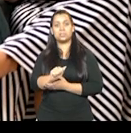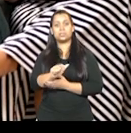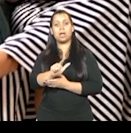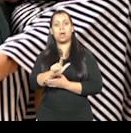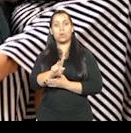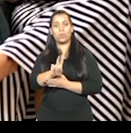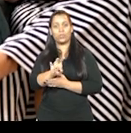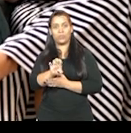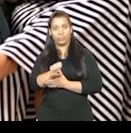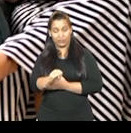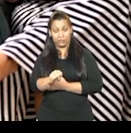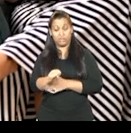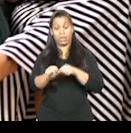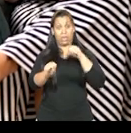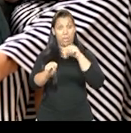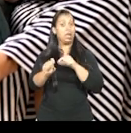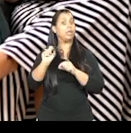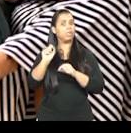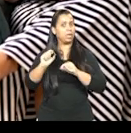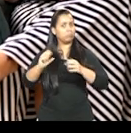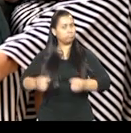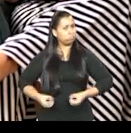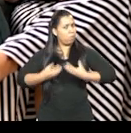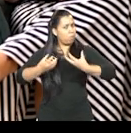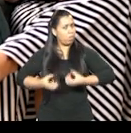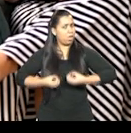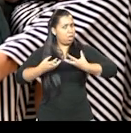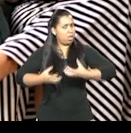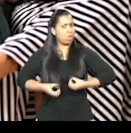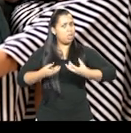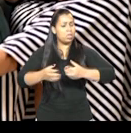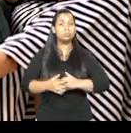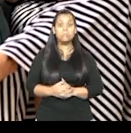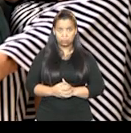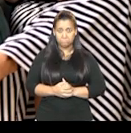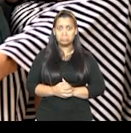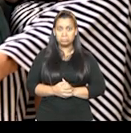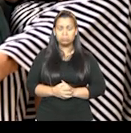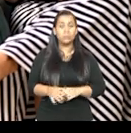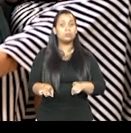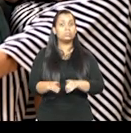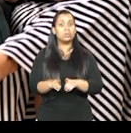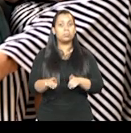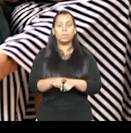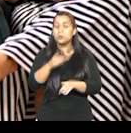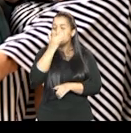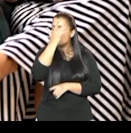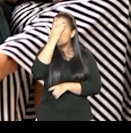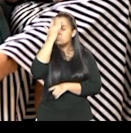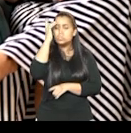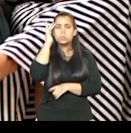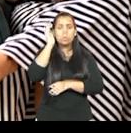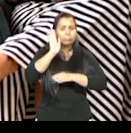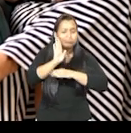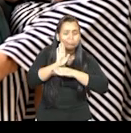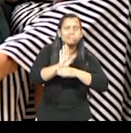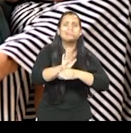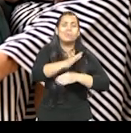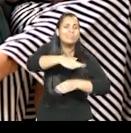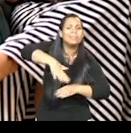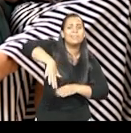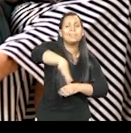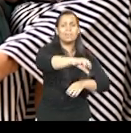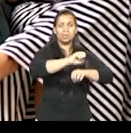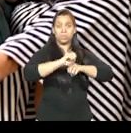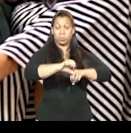pedagogo, poeta, cronista, contador de história e um grande contribuinte para a área educacional. Vem